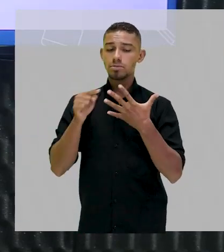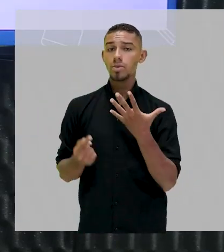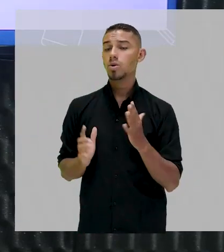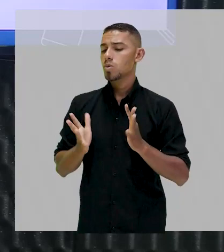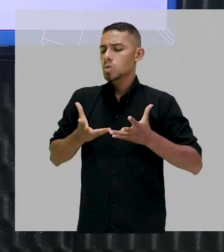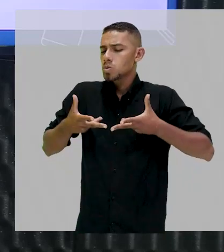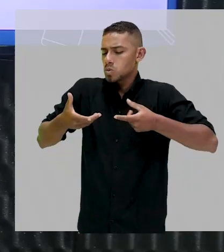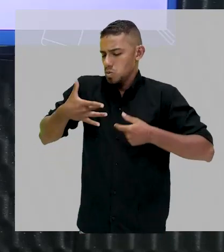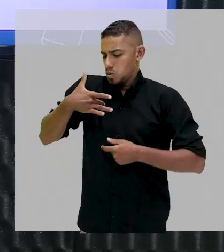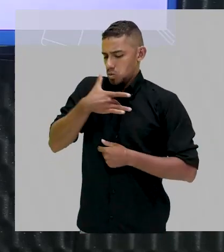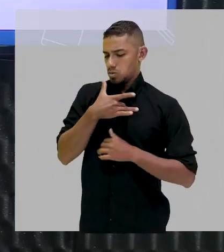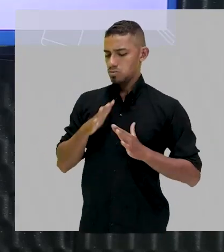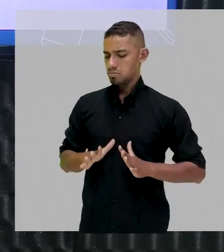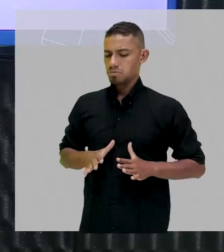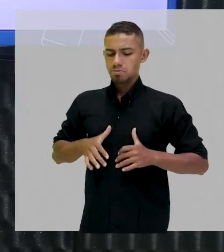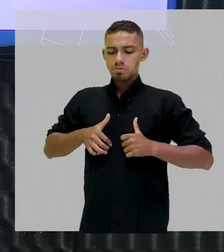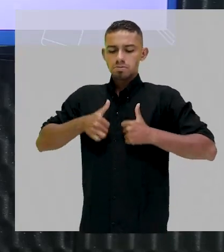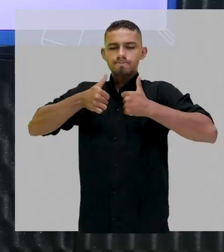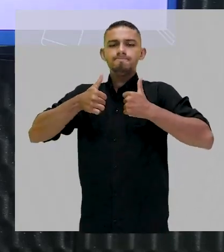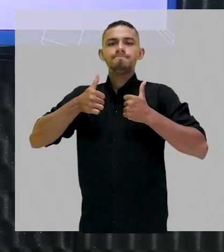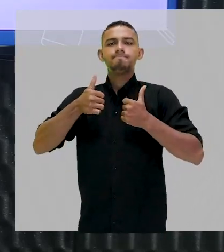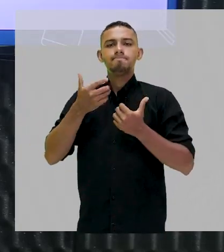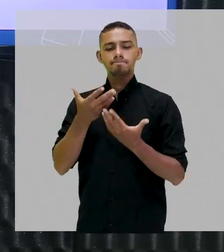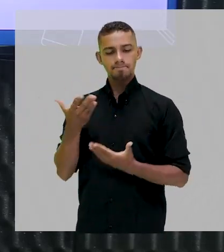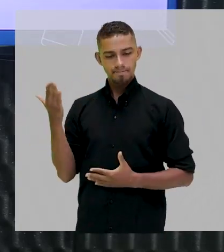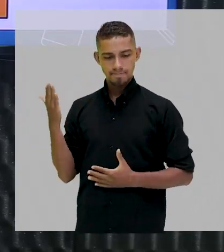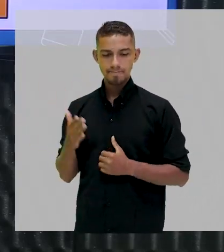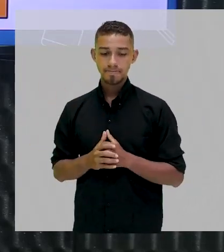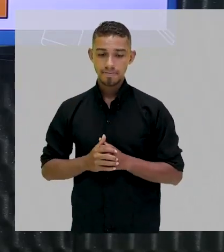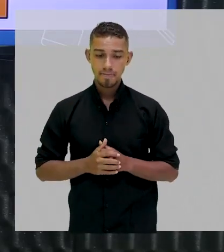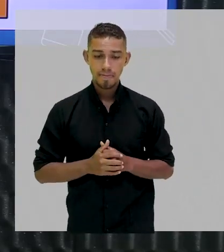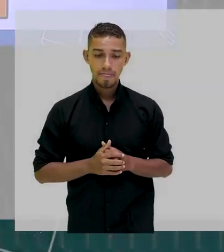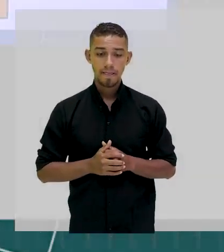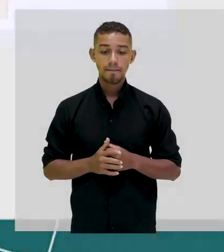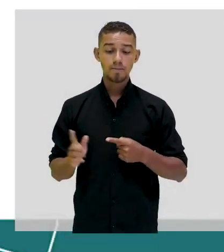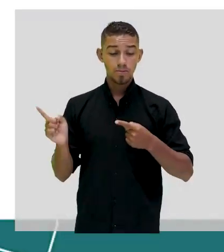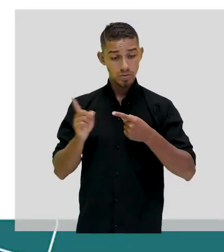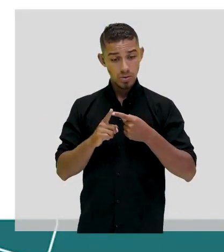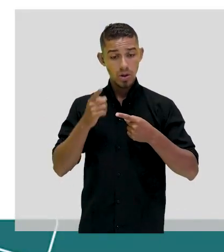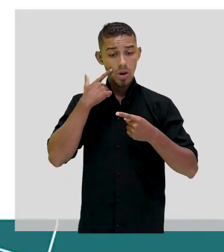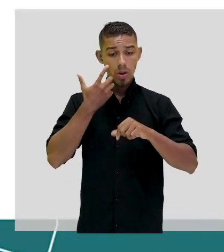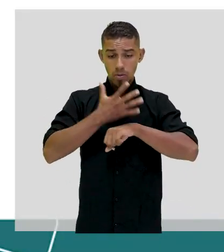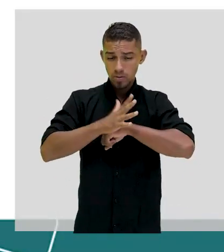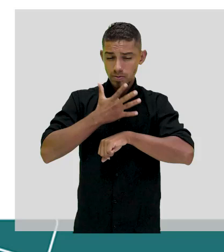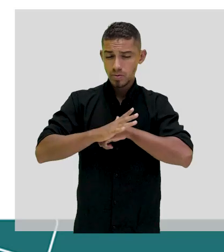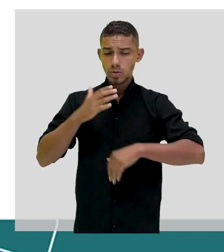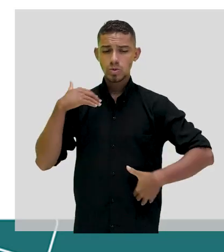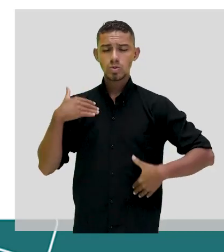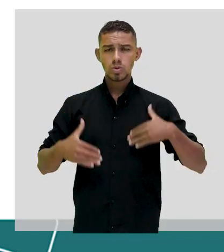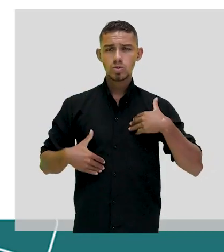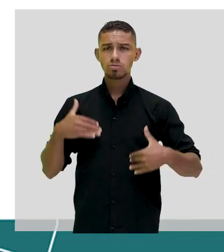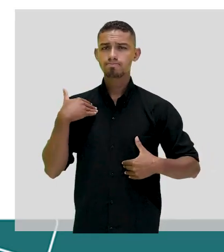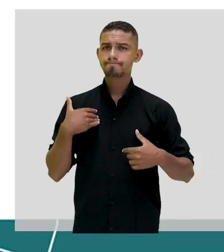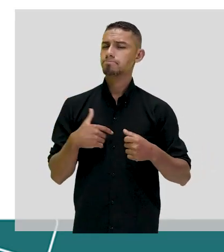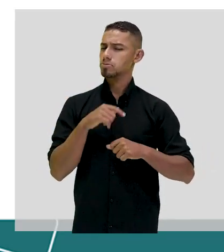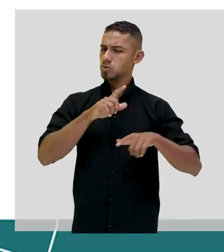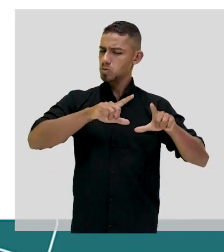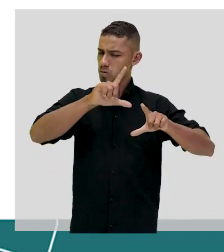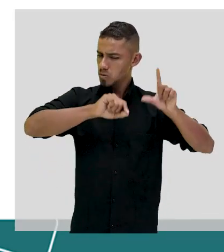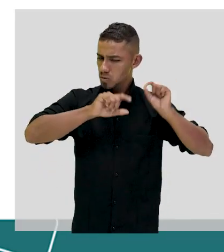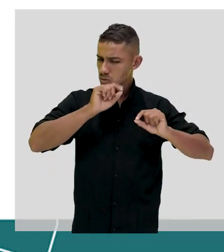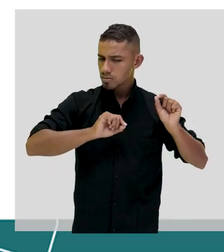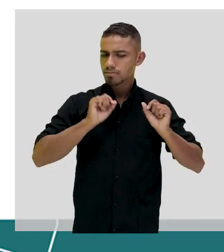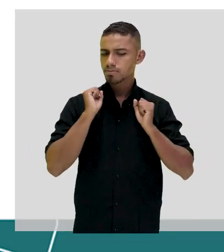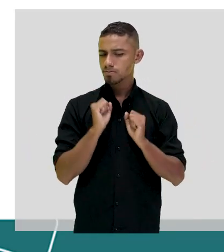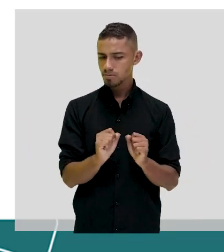falar dos benefícios do Pilates. Práticas corporais alternativas. Já falei para